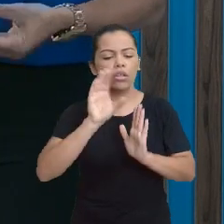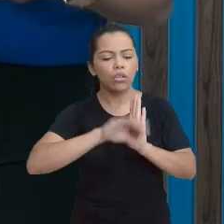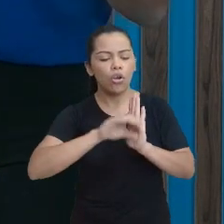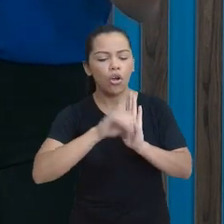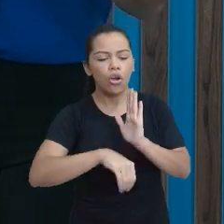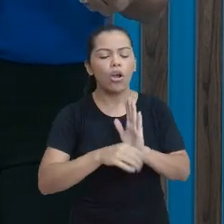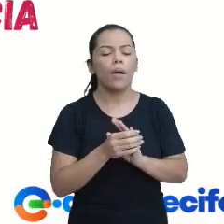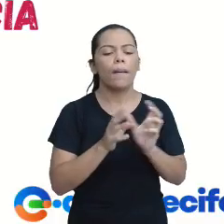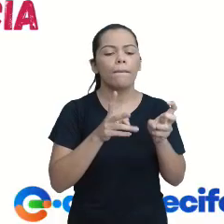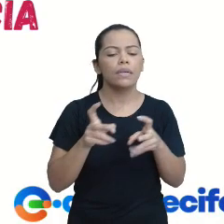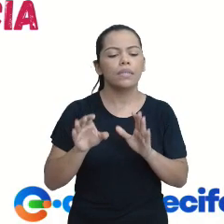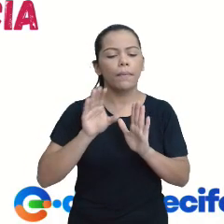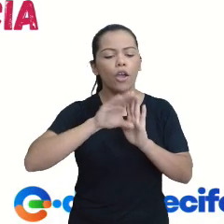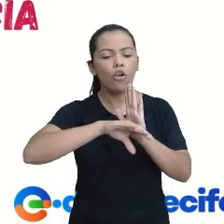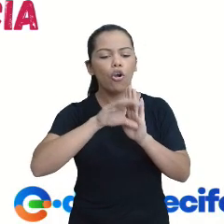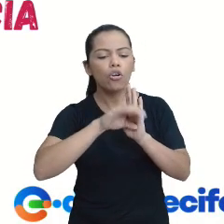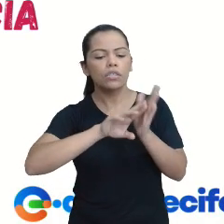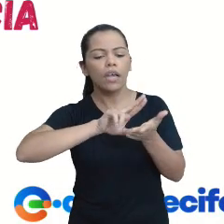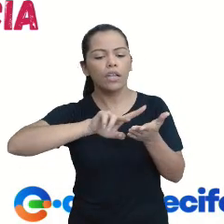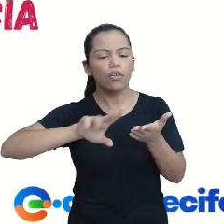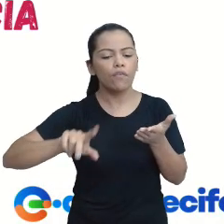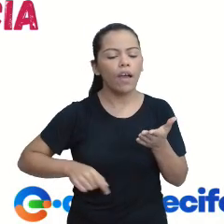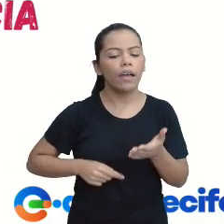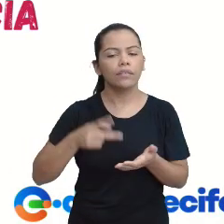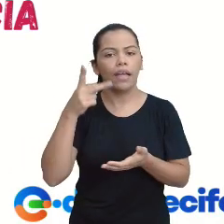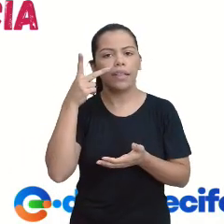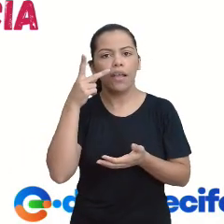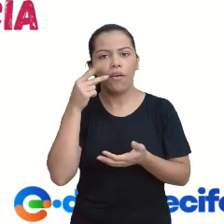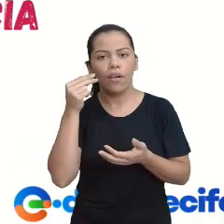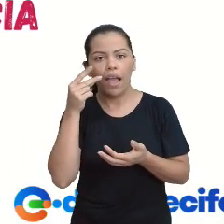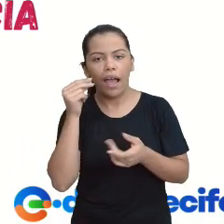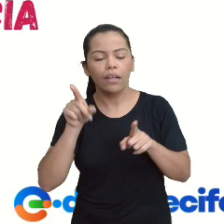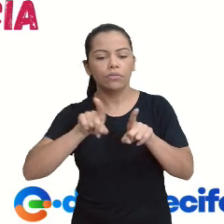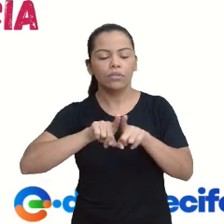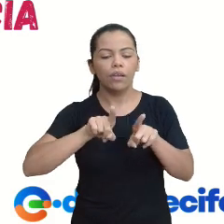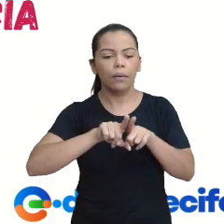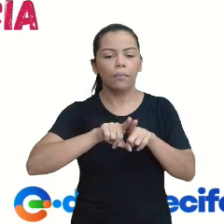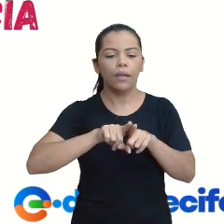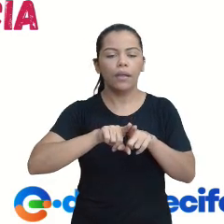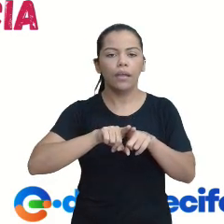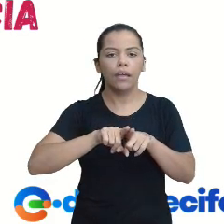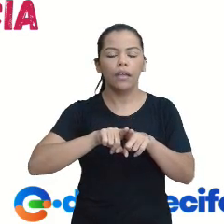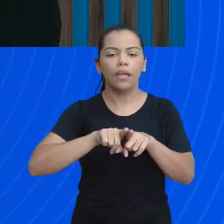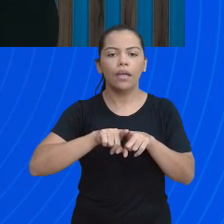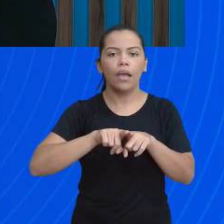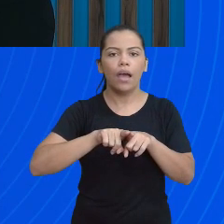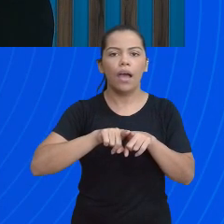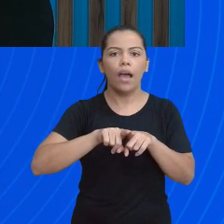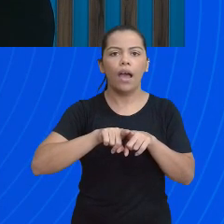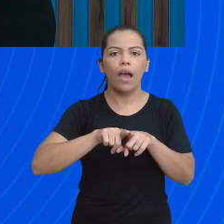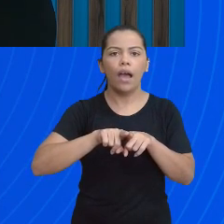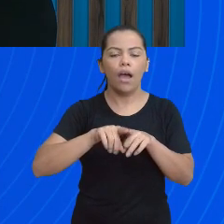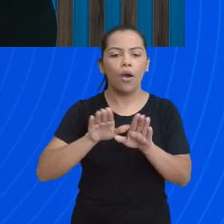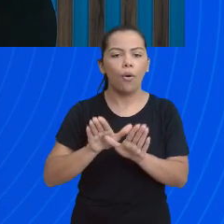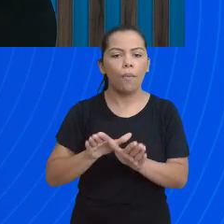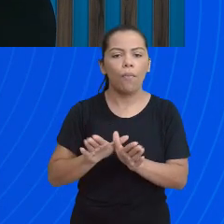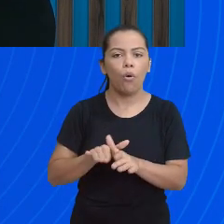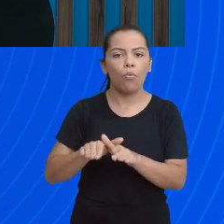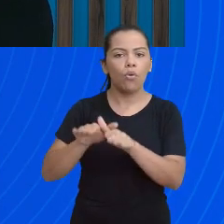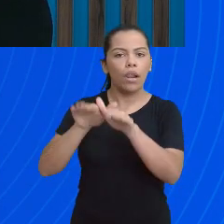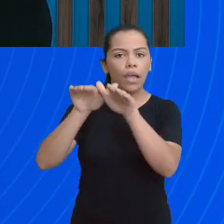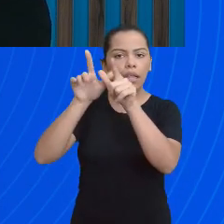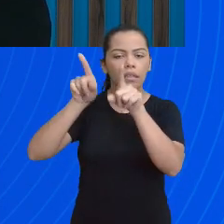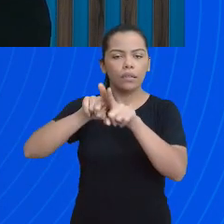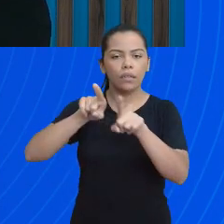evidentes ali, o gato e a borboleta, e é uma atividade que a gente pode trabalhar a apropriação do sistema de escrita alfabética, se